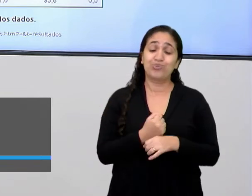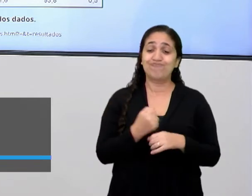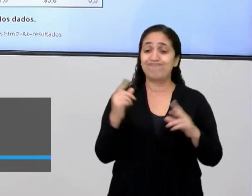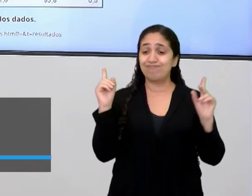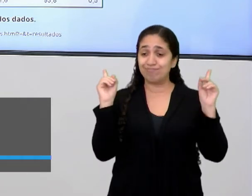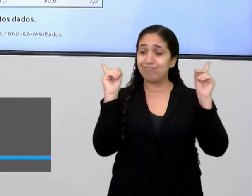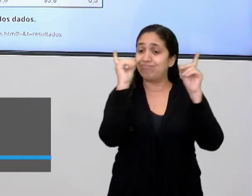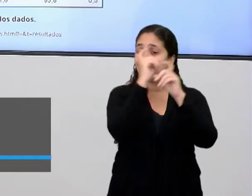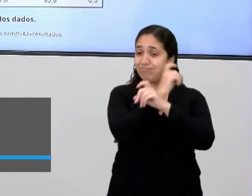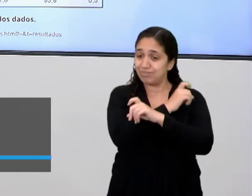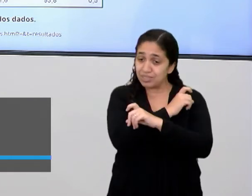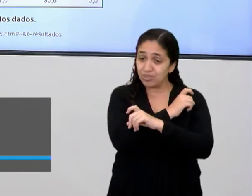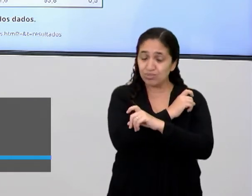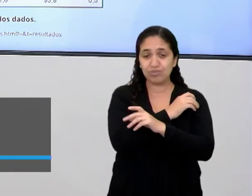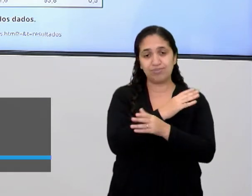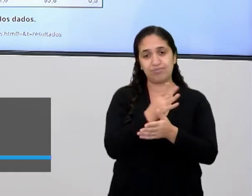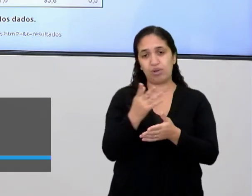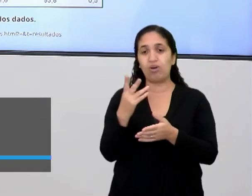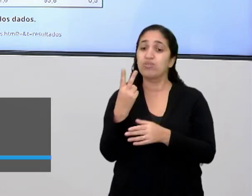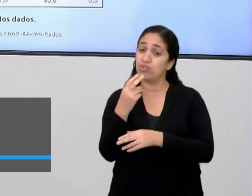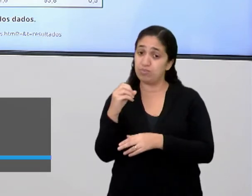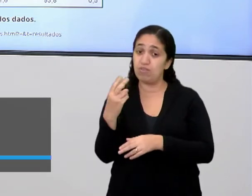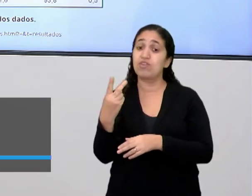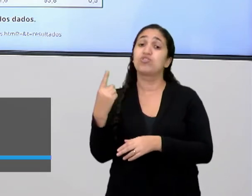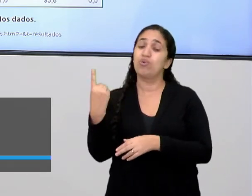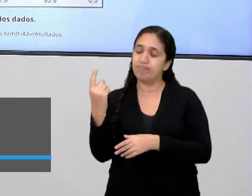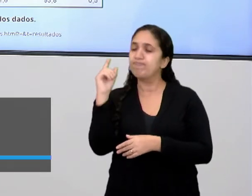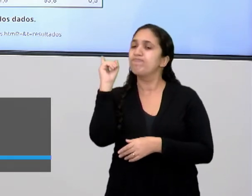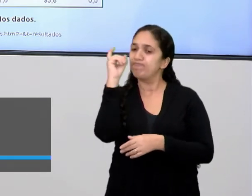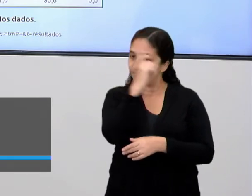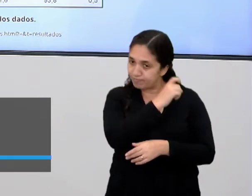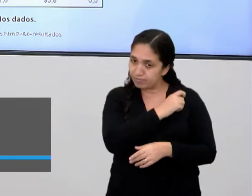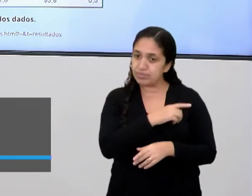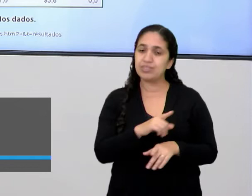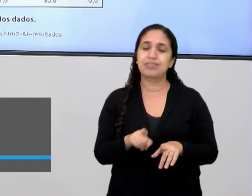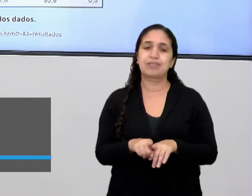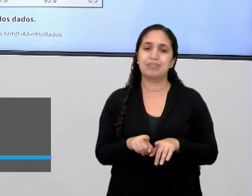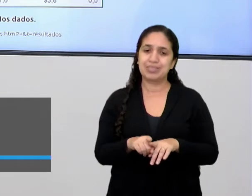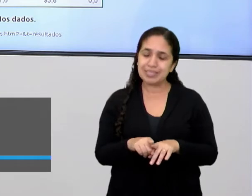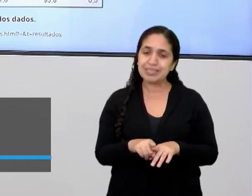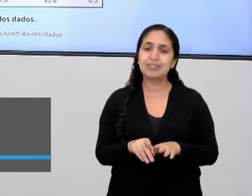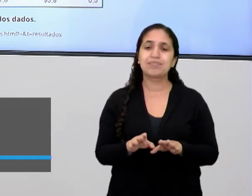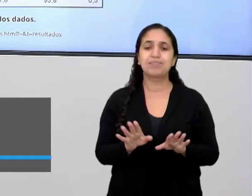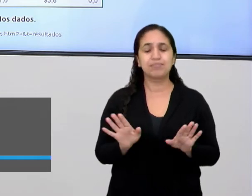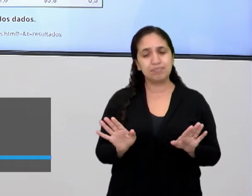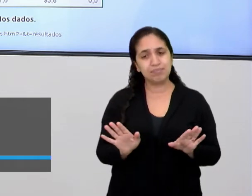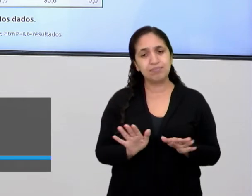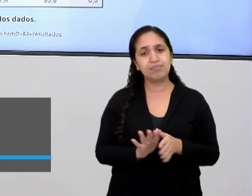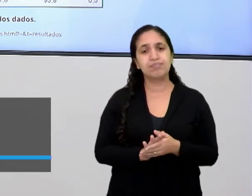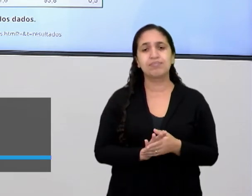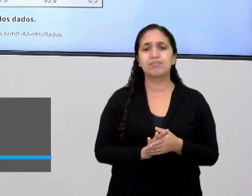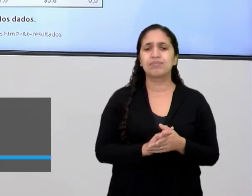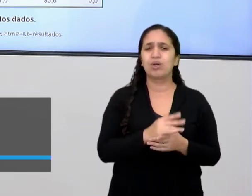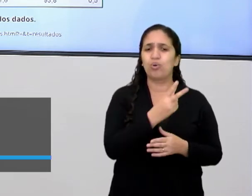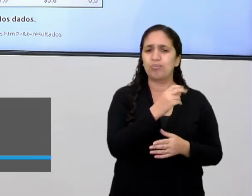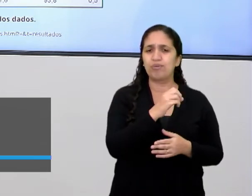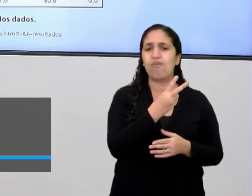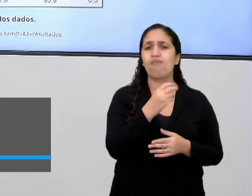que 2021 não tenha sido também, foi um ano absolutamente duro, difícil, mas 2020